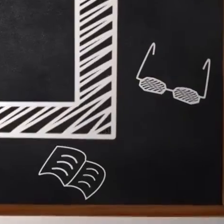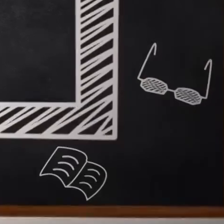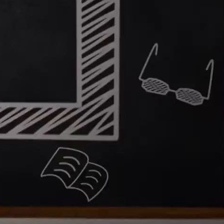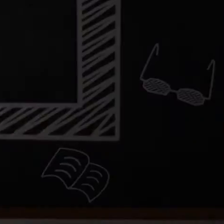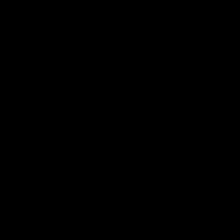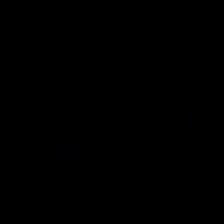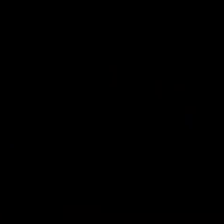aí